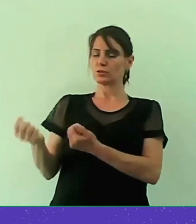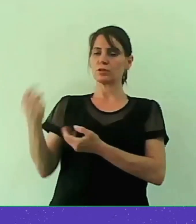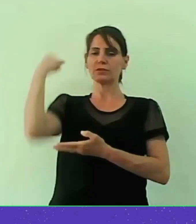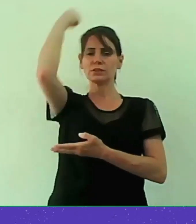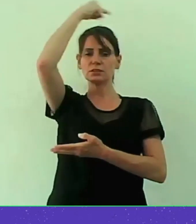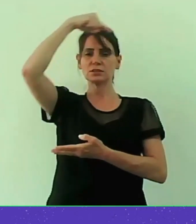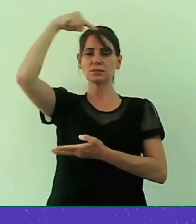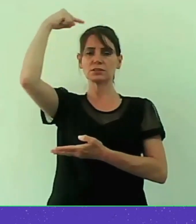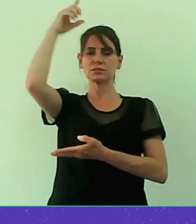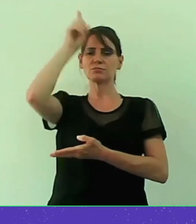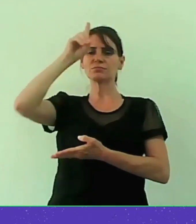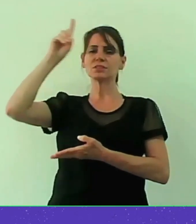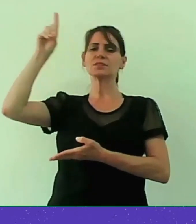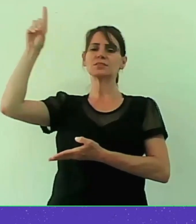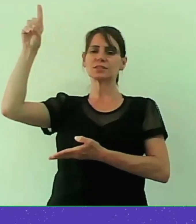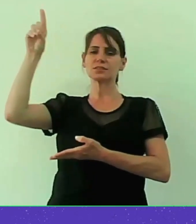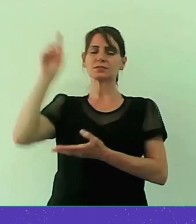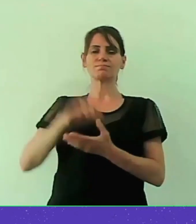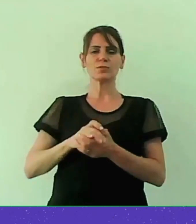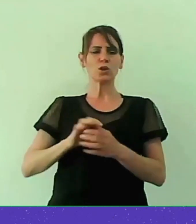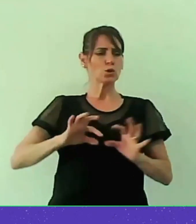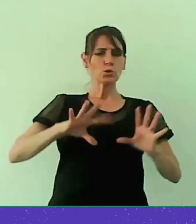é milagre, queridos irmãos.